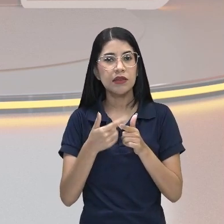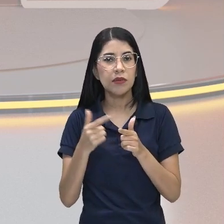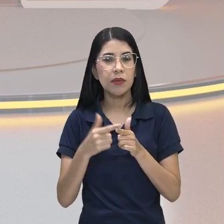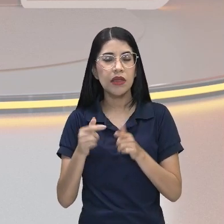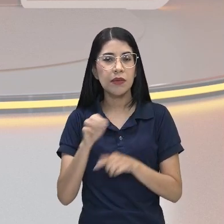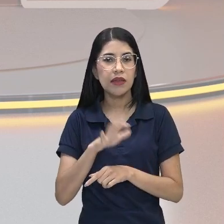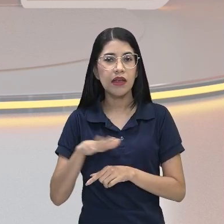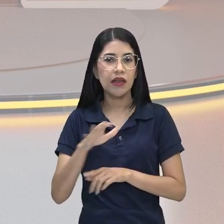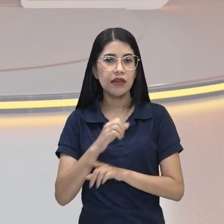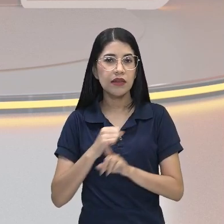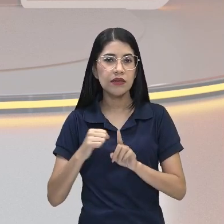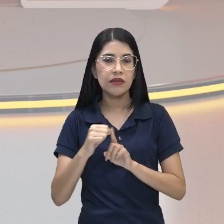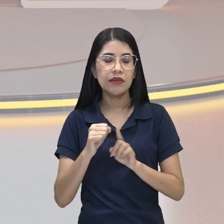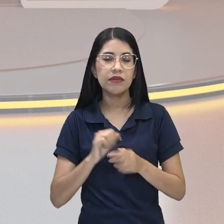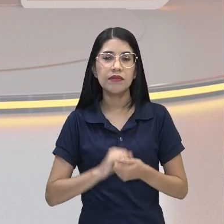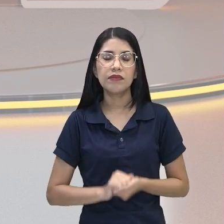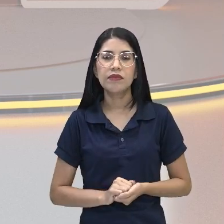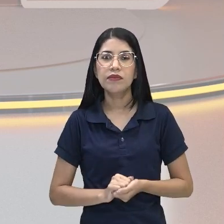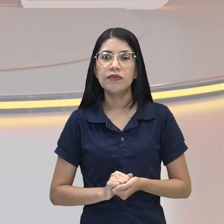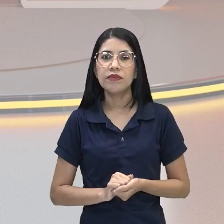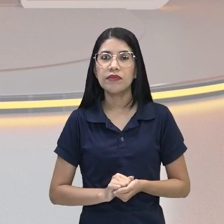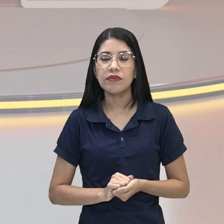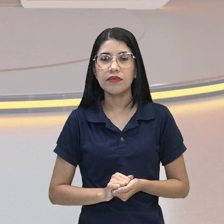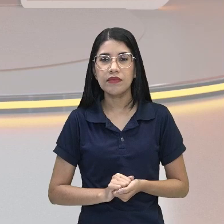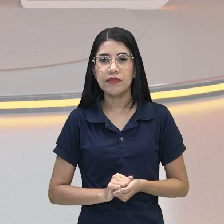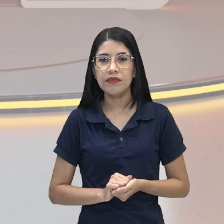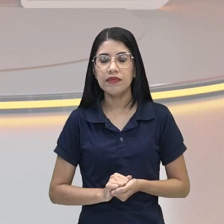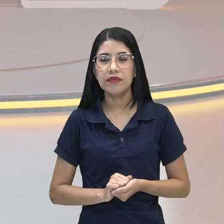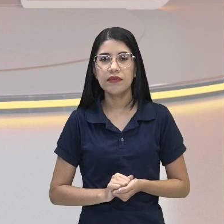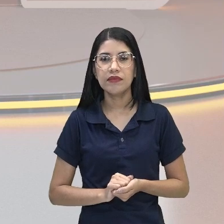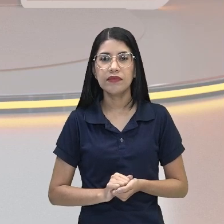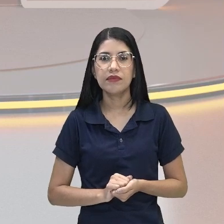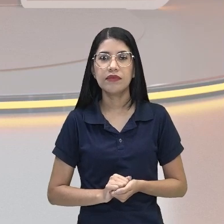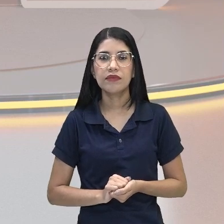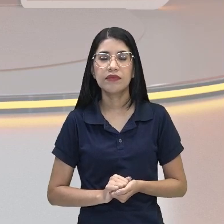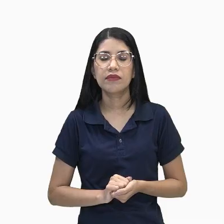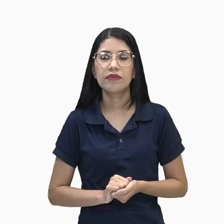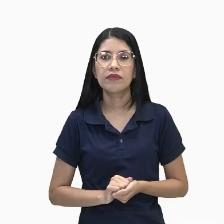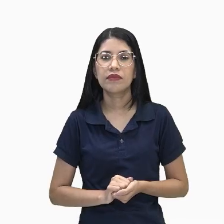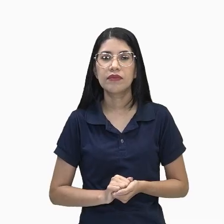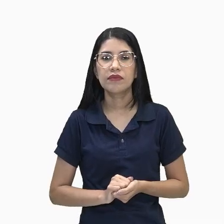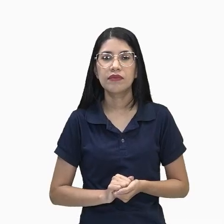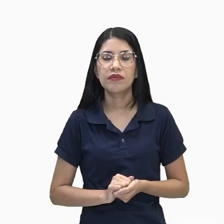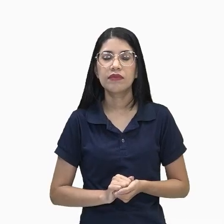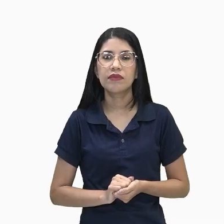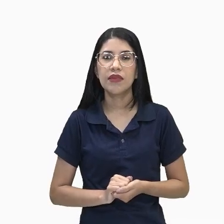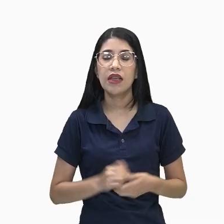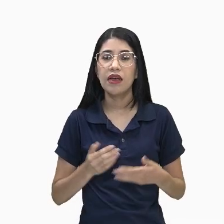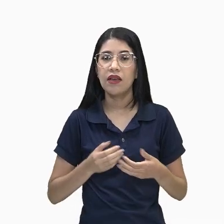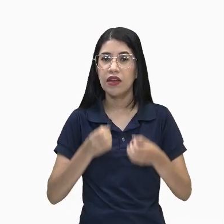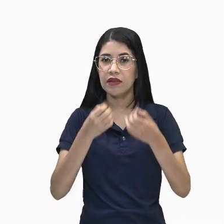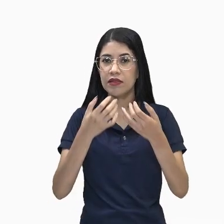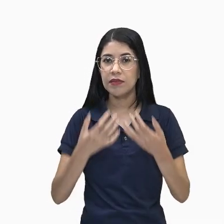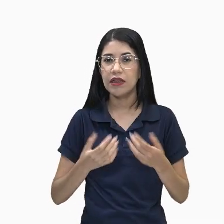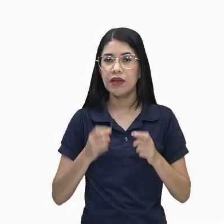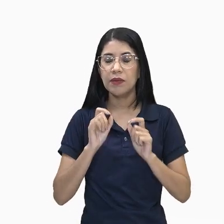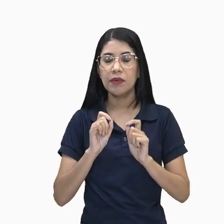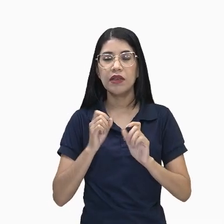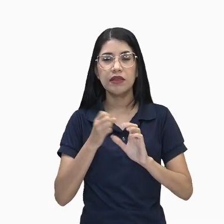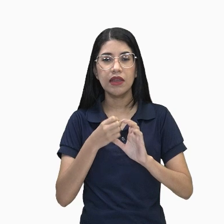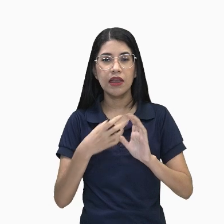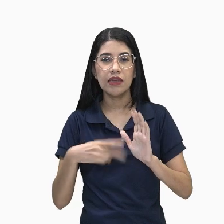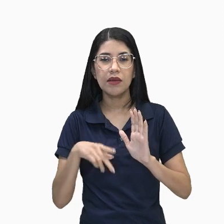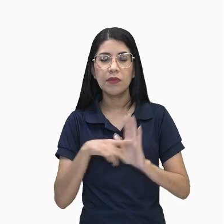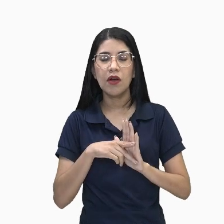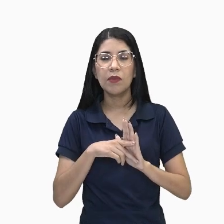até extintas. Muito bem. Vamos, então, agora falar aí das características do estado